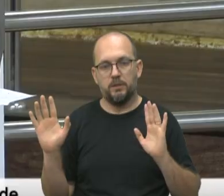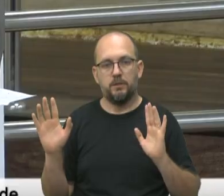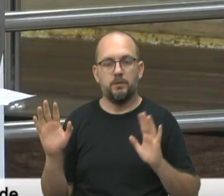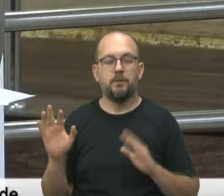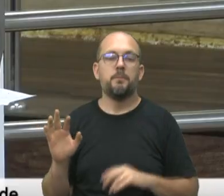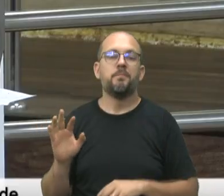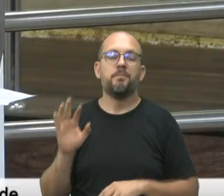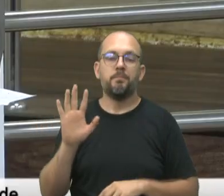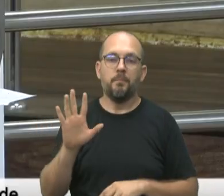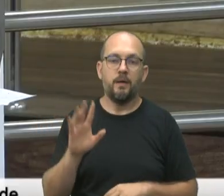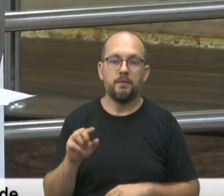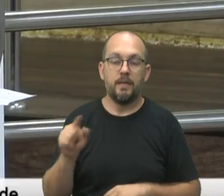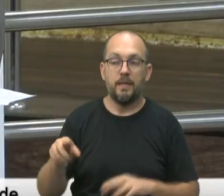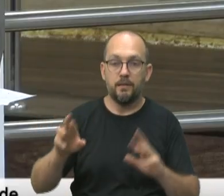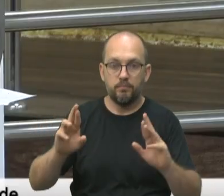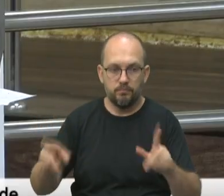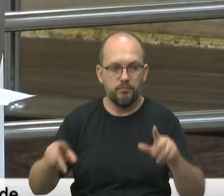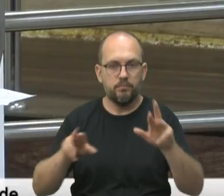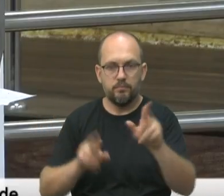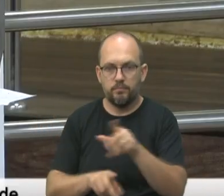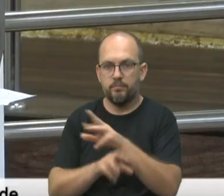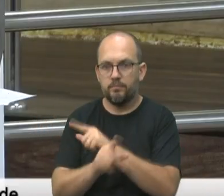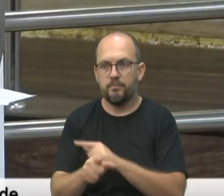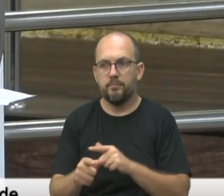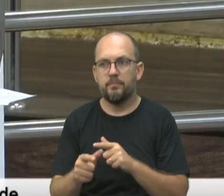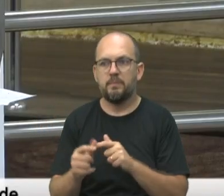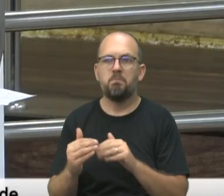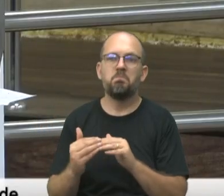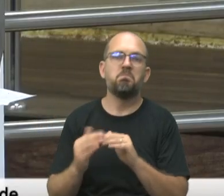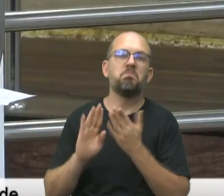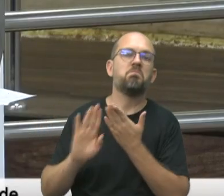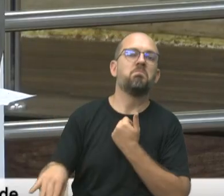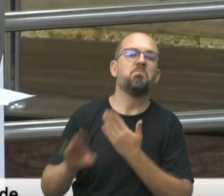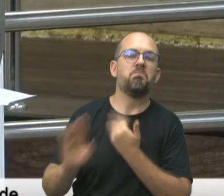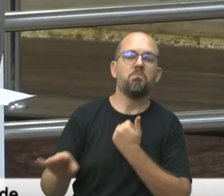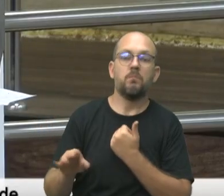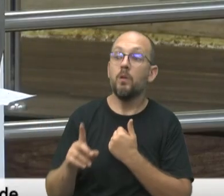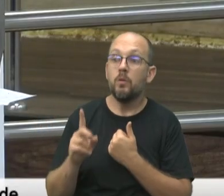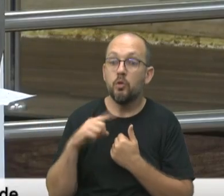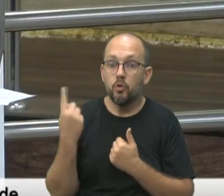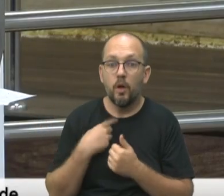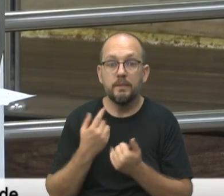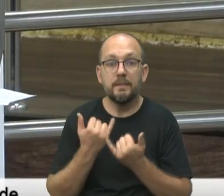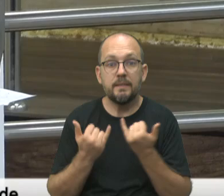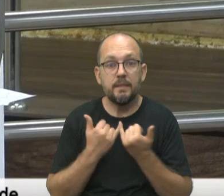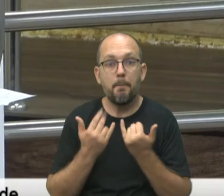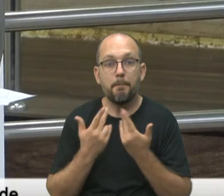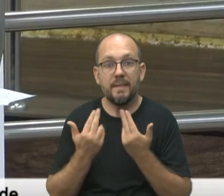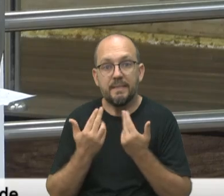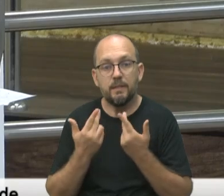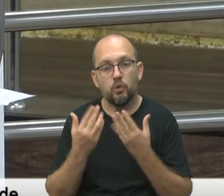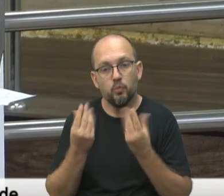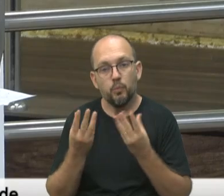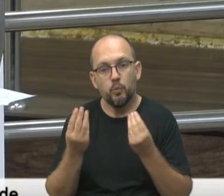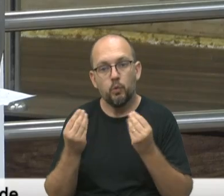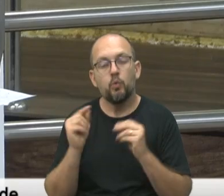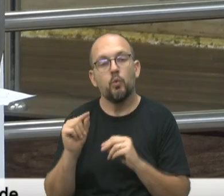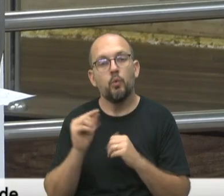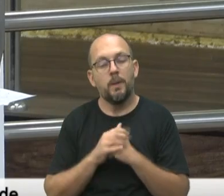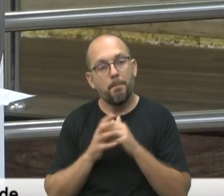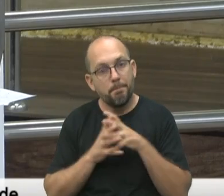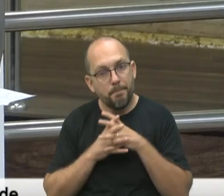Agora, essas diferenças, elas não são maiores do que o que a gente tem em comum. E o que a gente tem em comum é